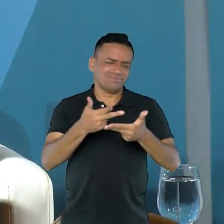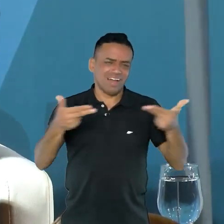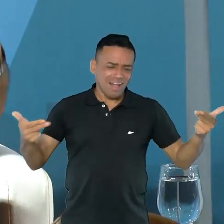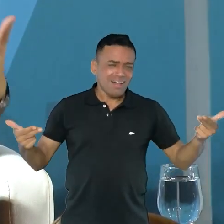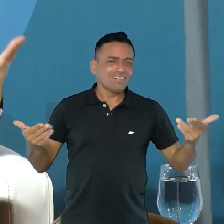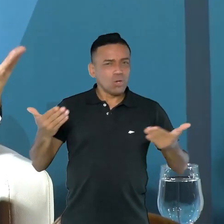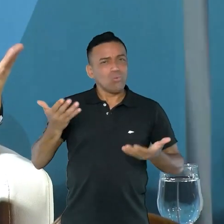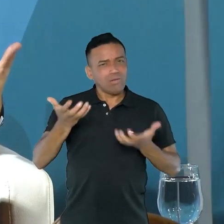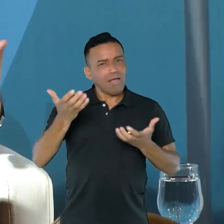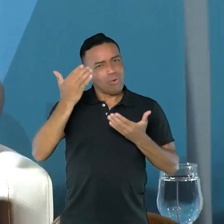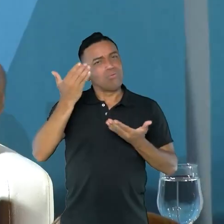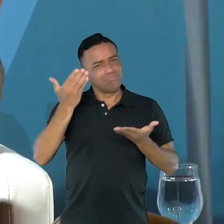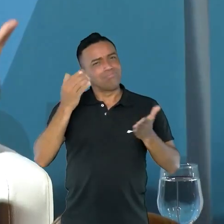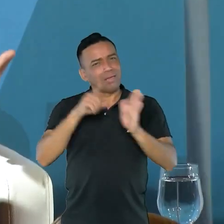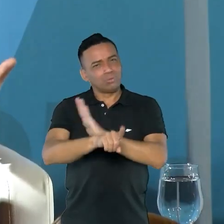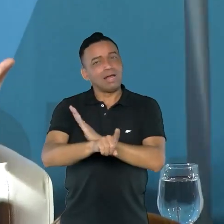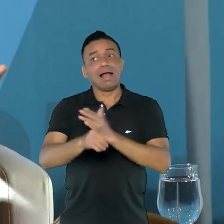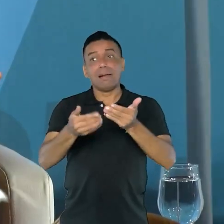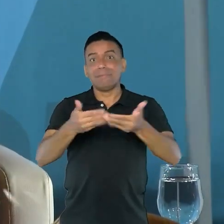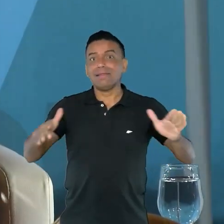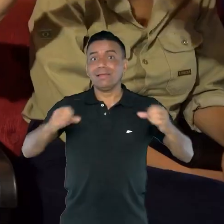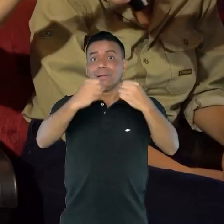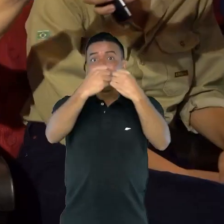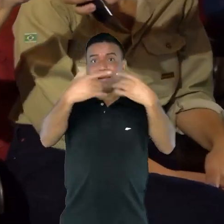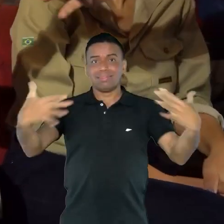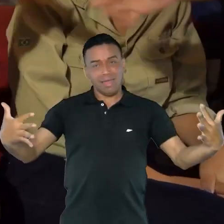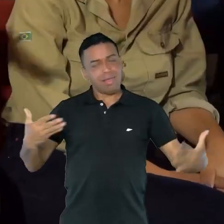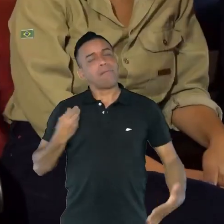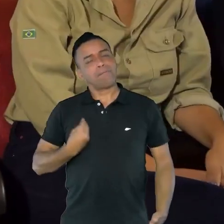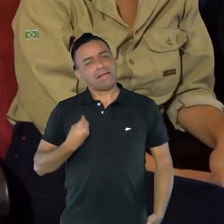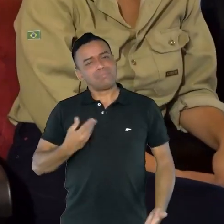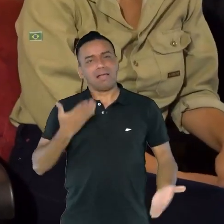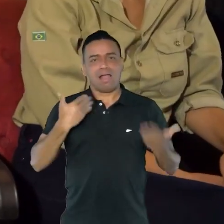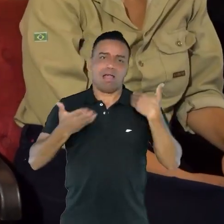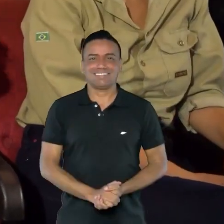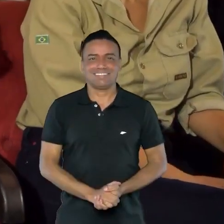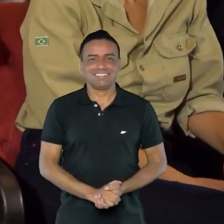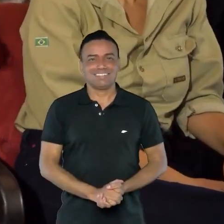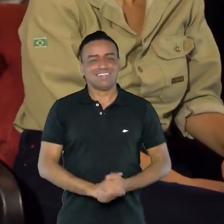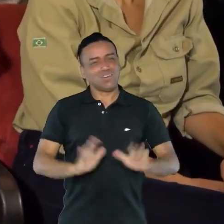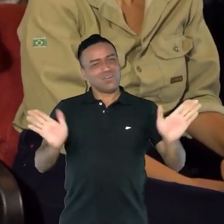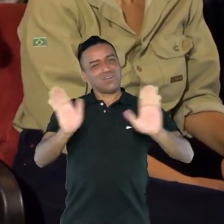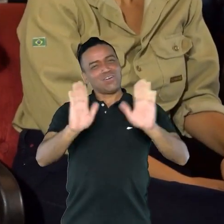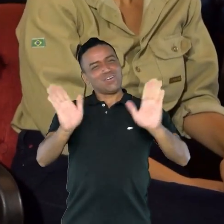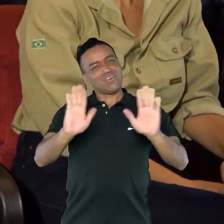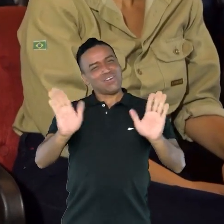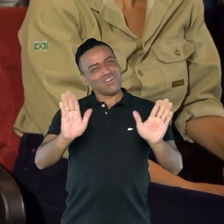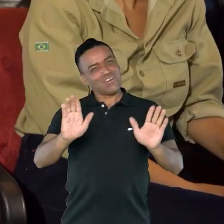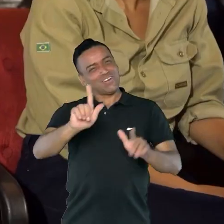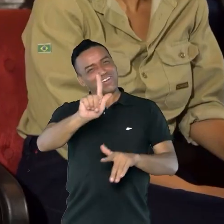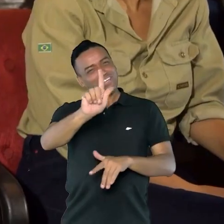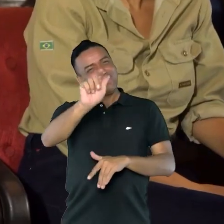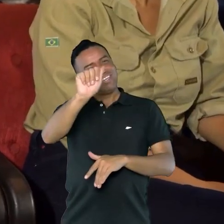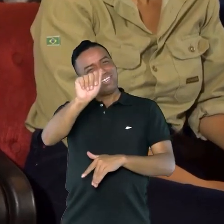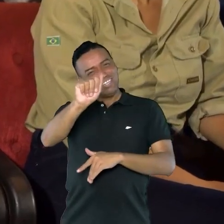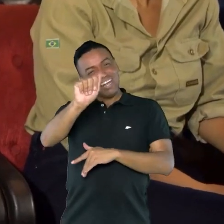para a plateia participar desse bate-papo, dessa conversa. Uma espectadora assume o microfone.